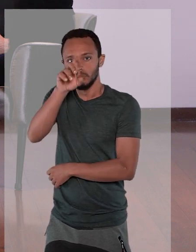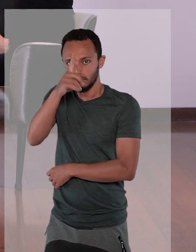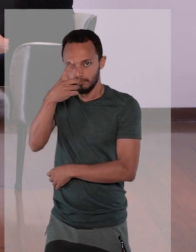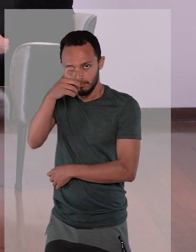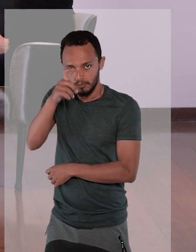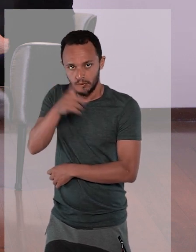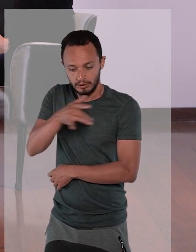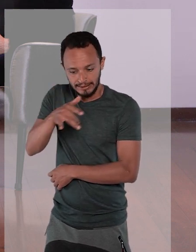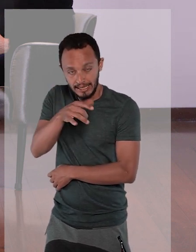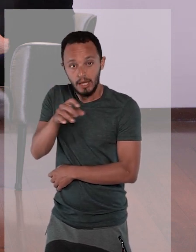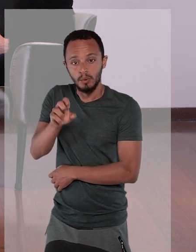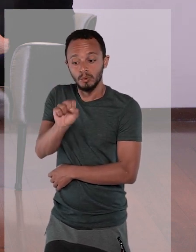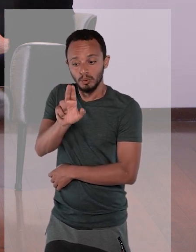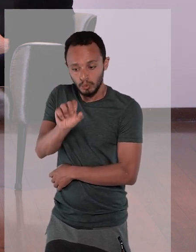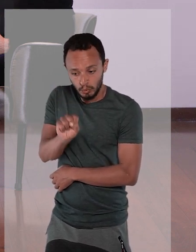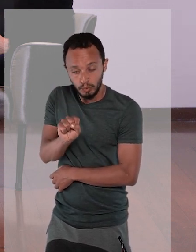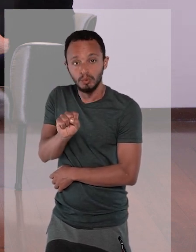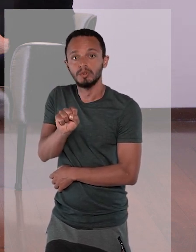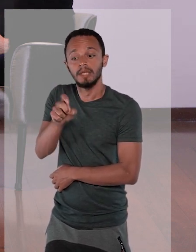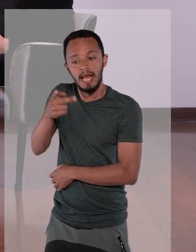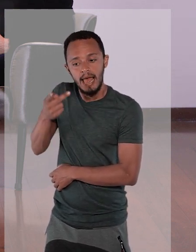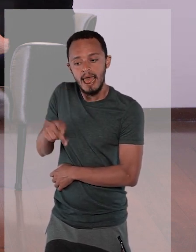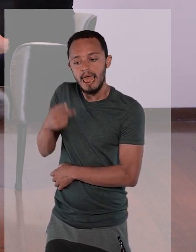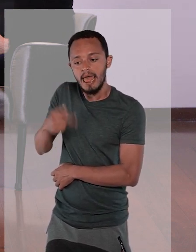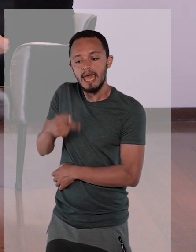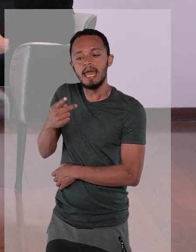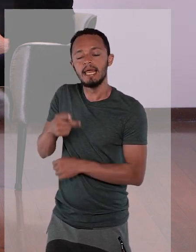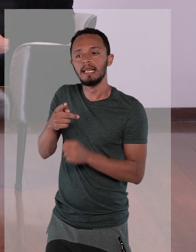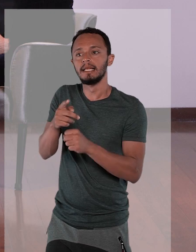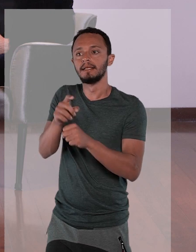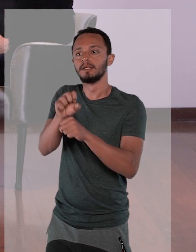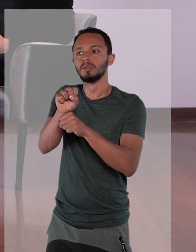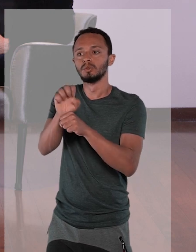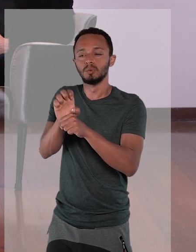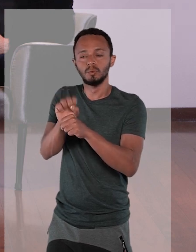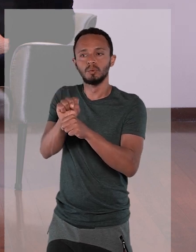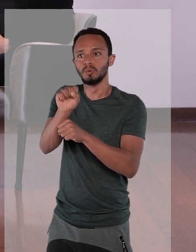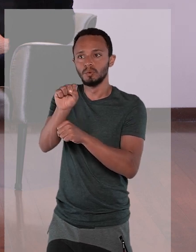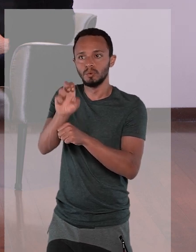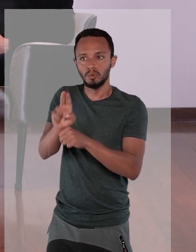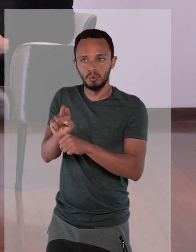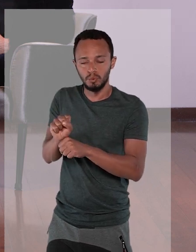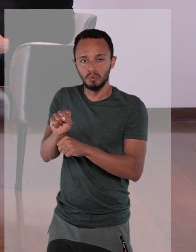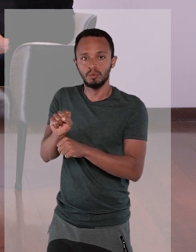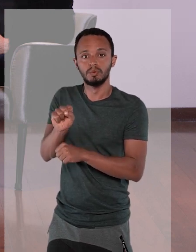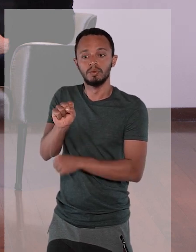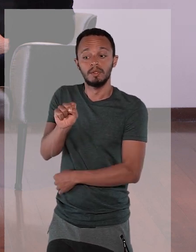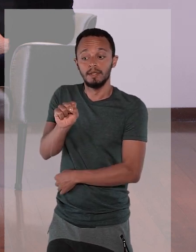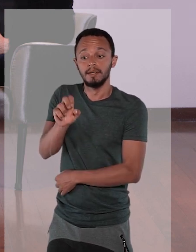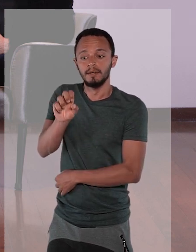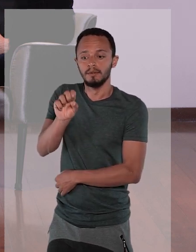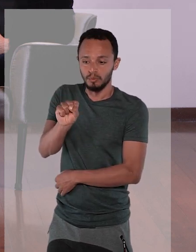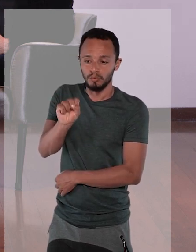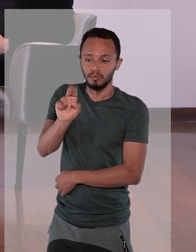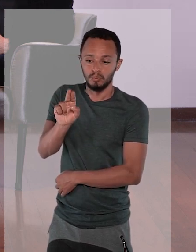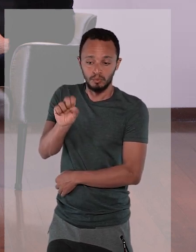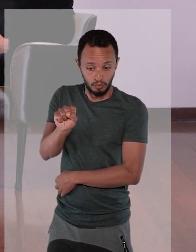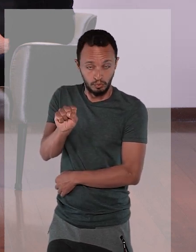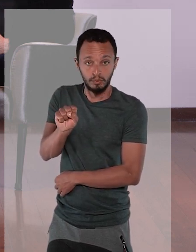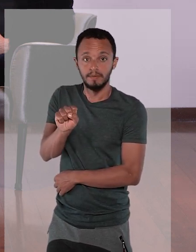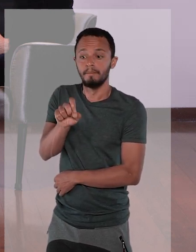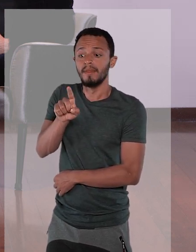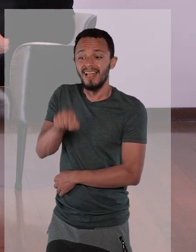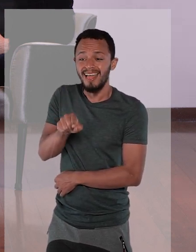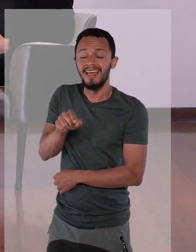sabemos que o SUS entrava tendo sofrido, enfim, muito, enfim, por falta de